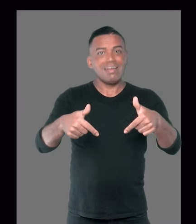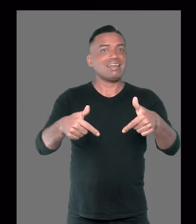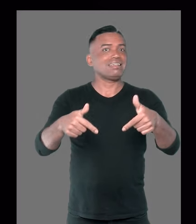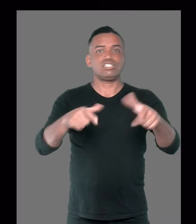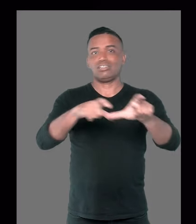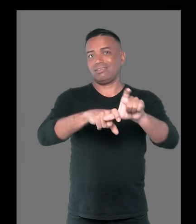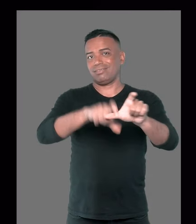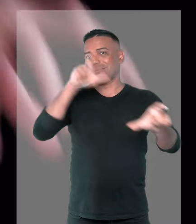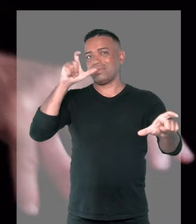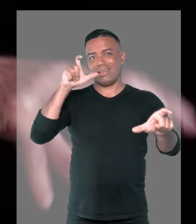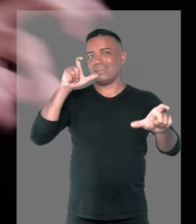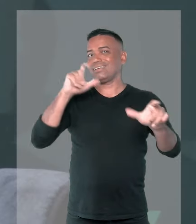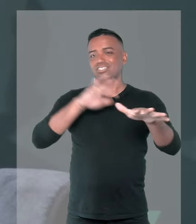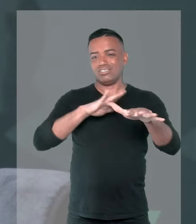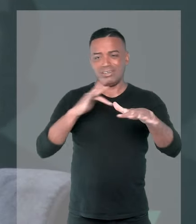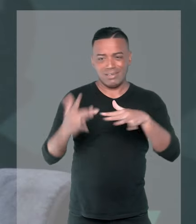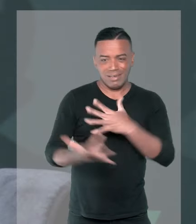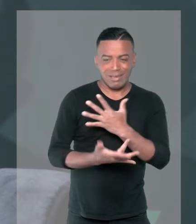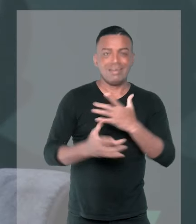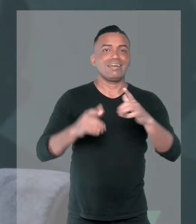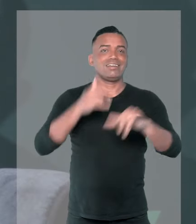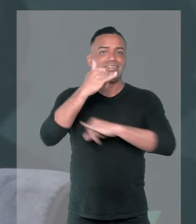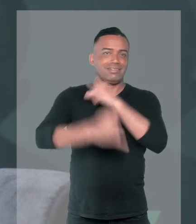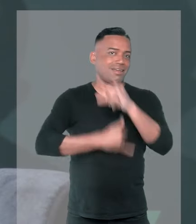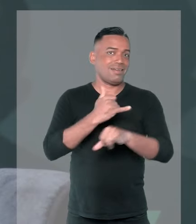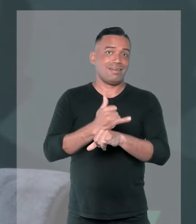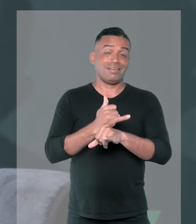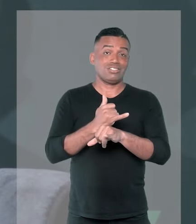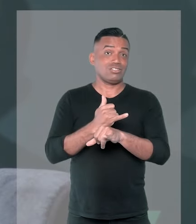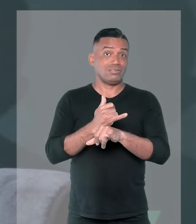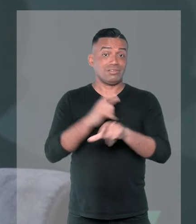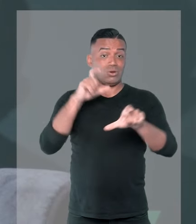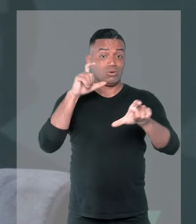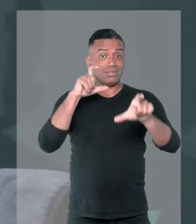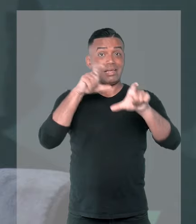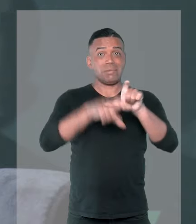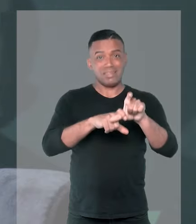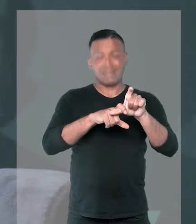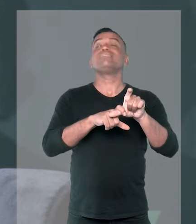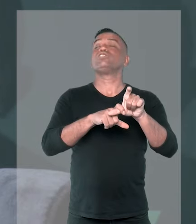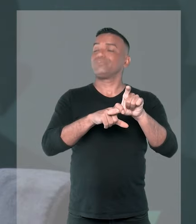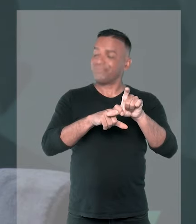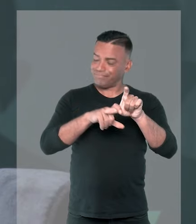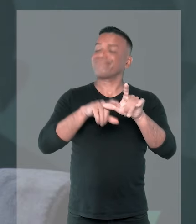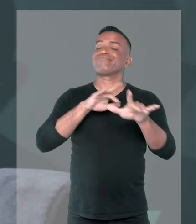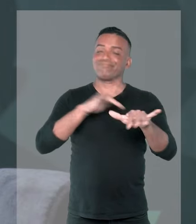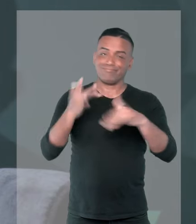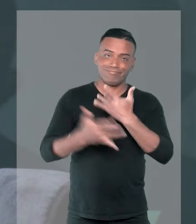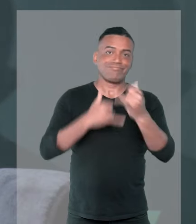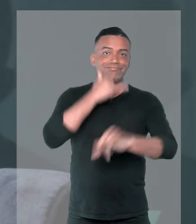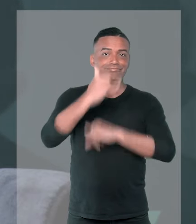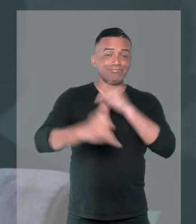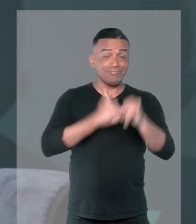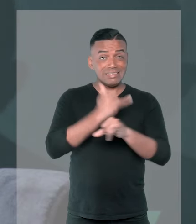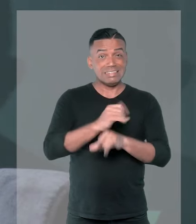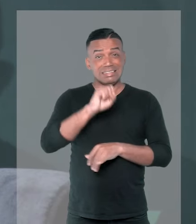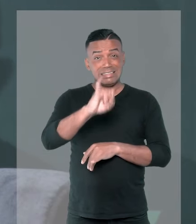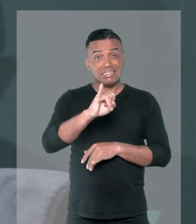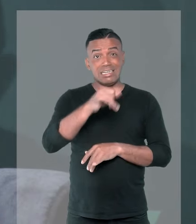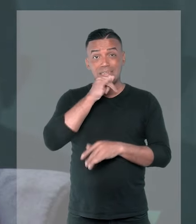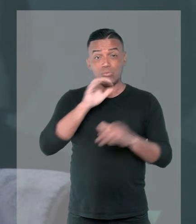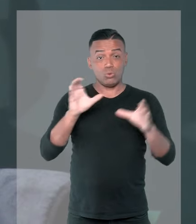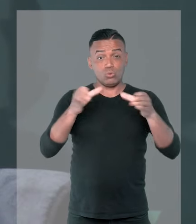rede nas redes Nós não somos Independentes nós somos interdependentes porque se de repente sair dois ou três membros